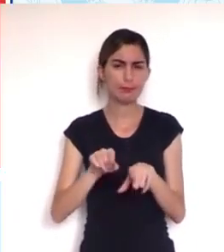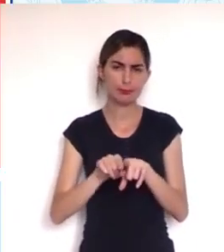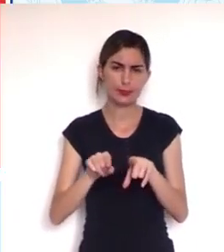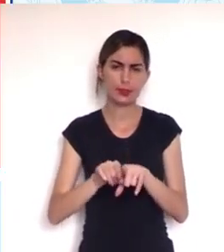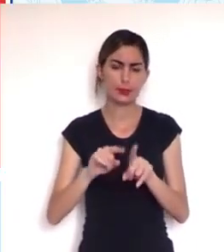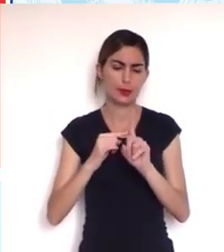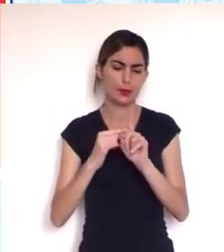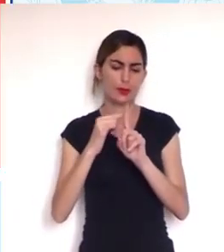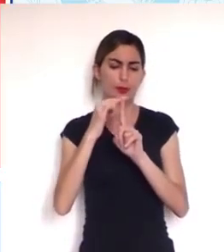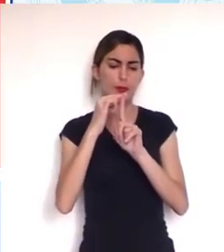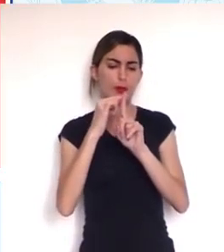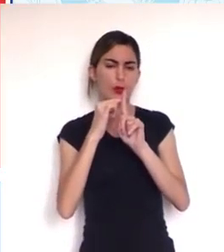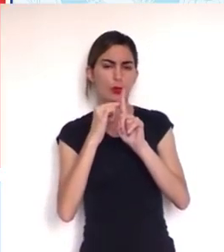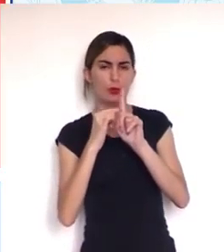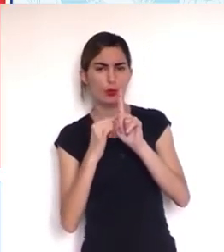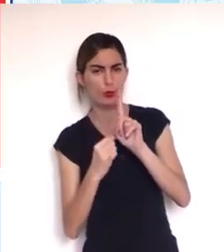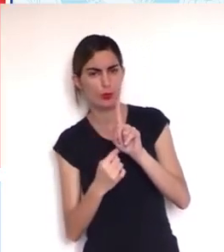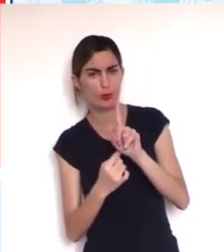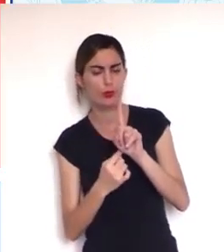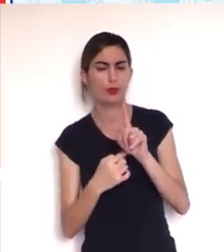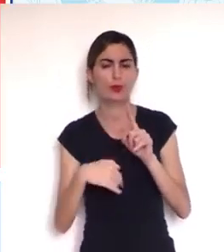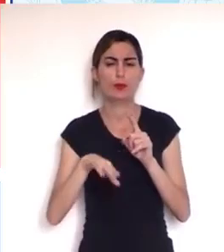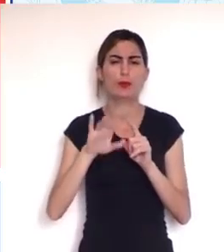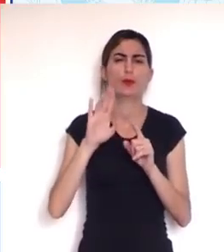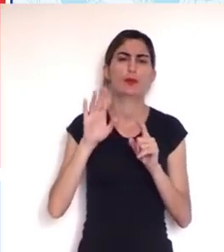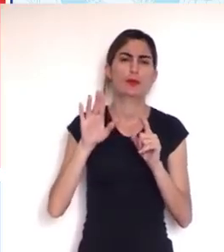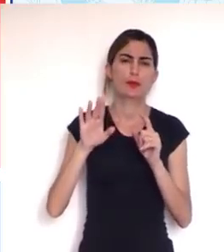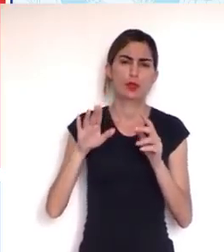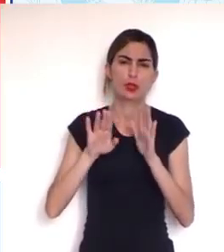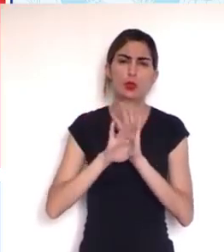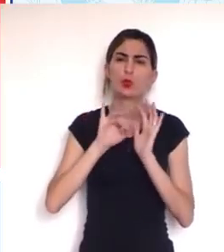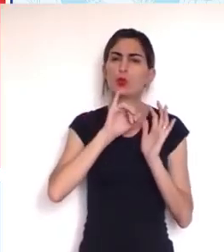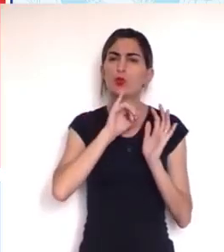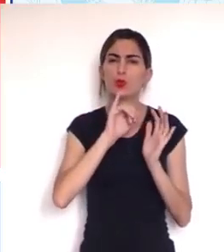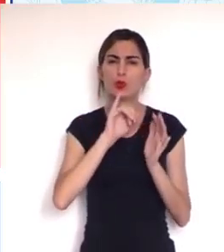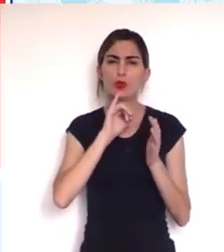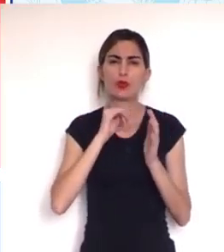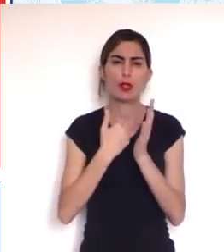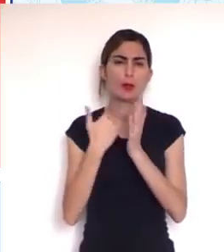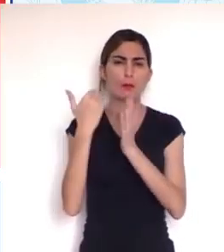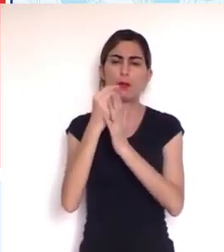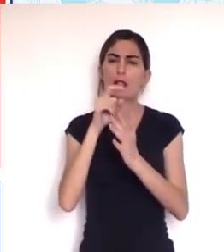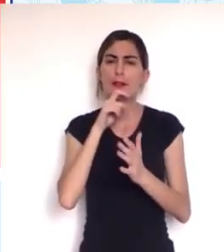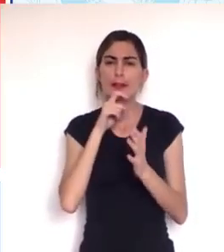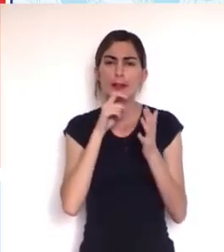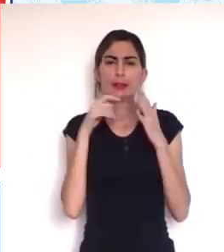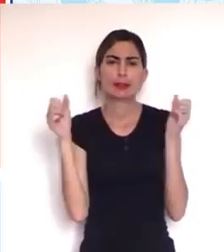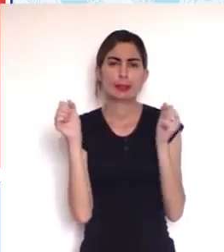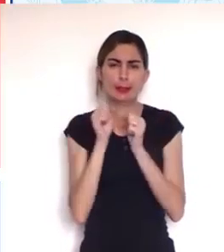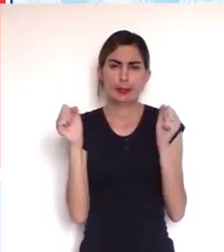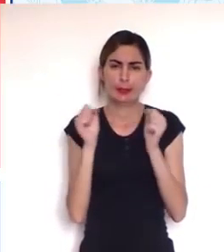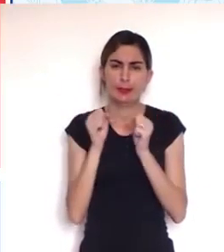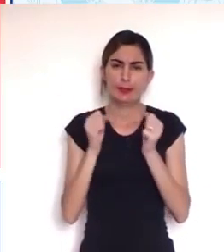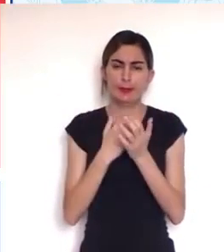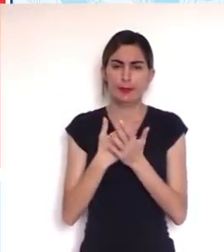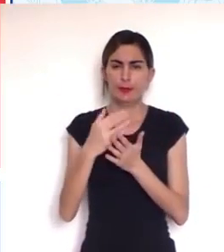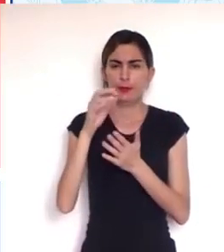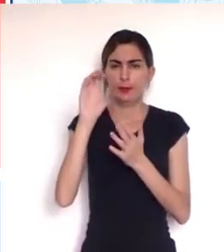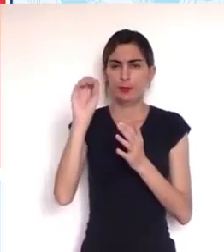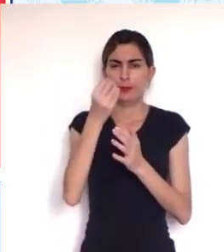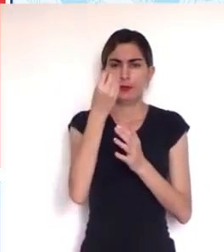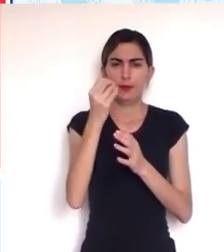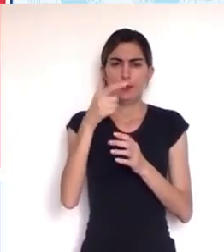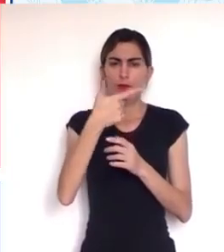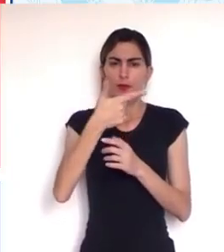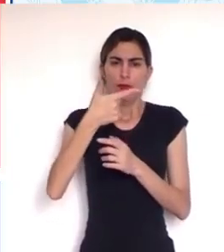a temperatura vai caindo, marcando aí a chegada do inverno. Quando começa o outono,